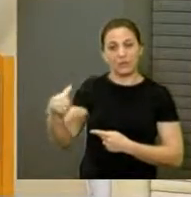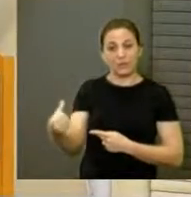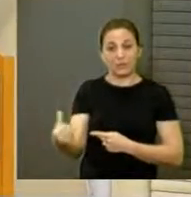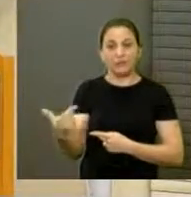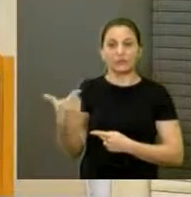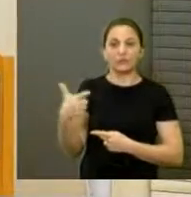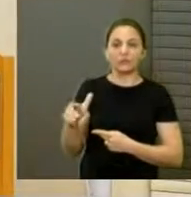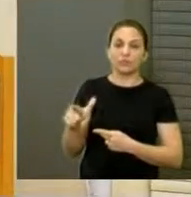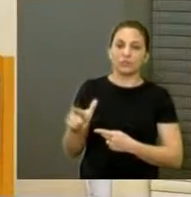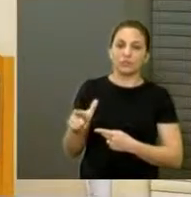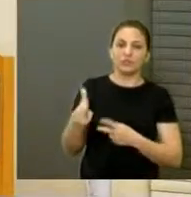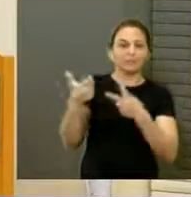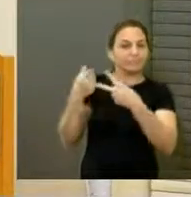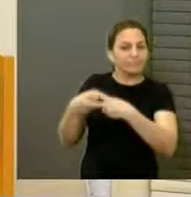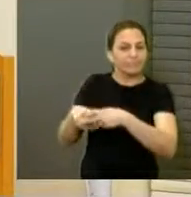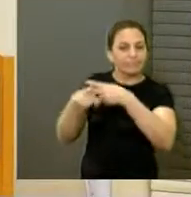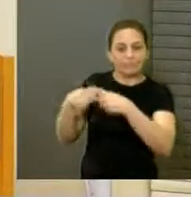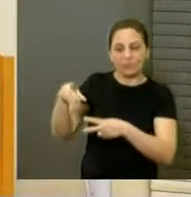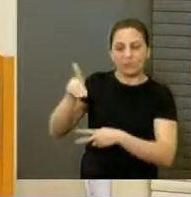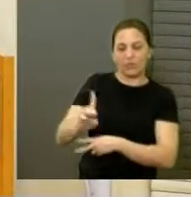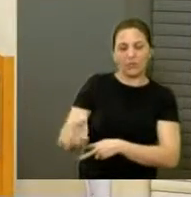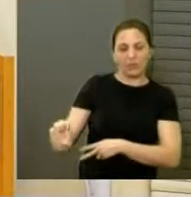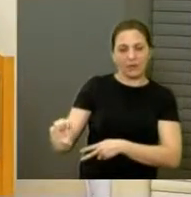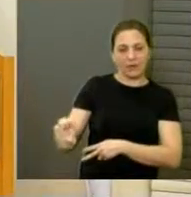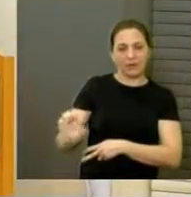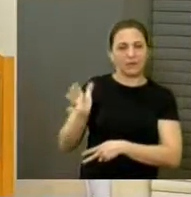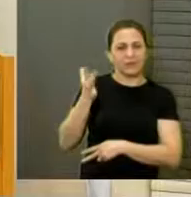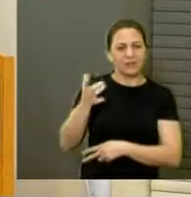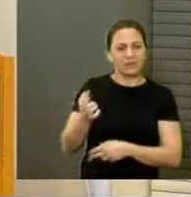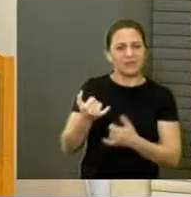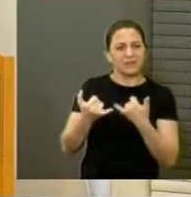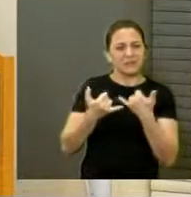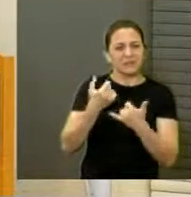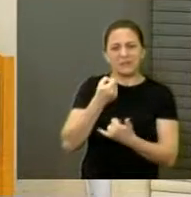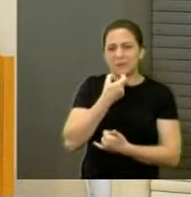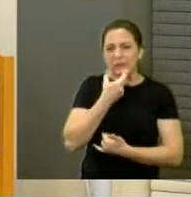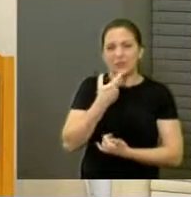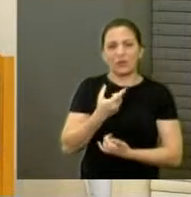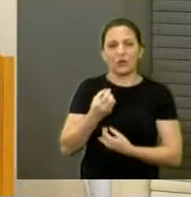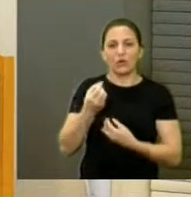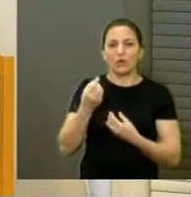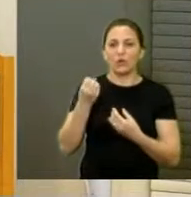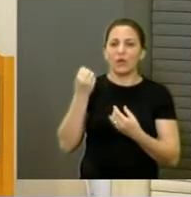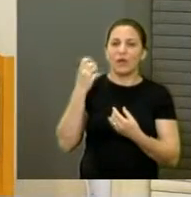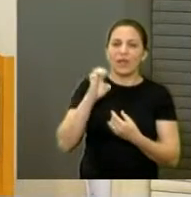uma manutenção. Mas engraçado, o Edinho fez quantas manutenções?